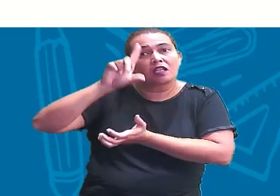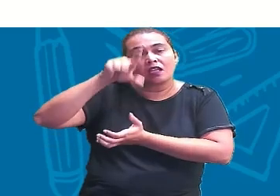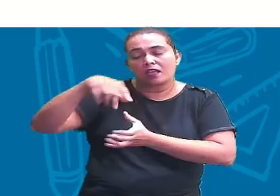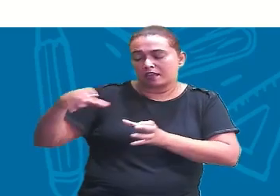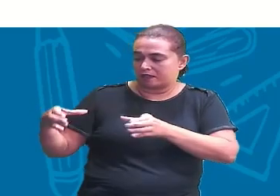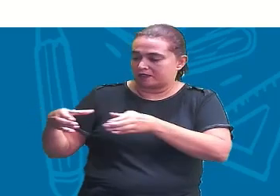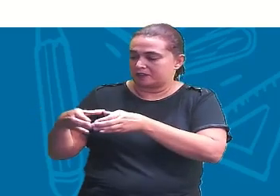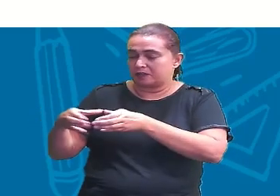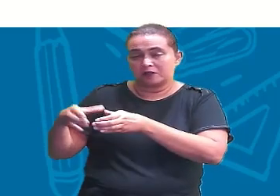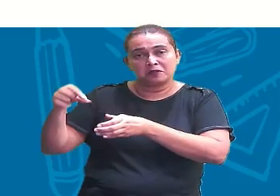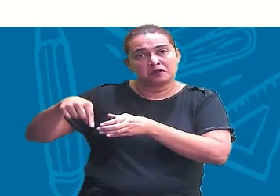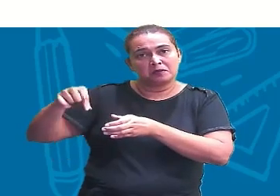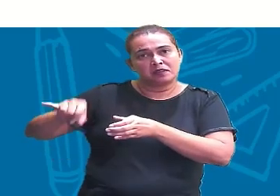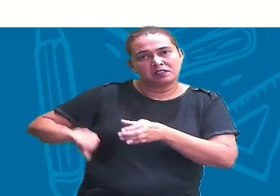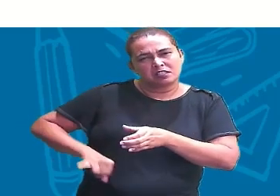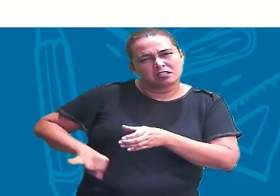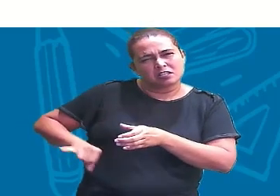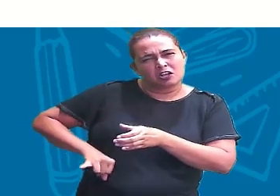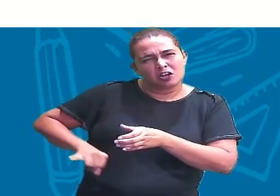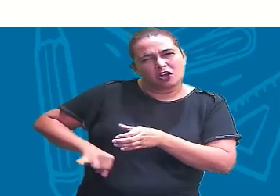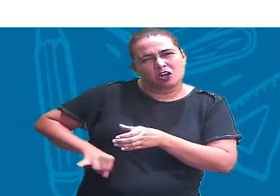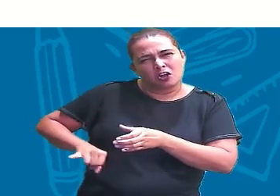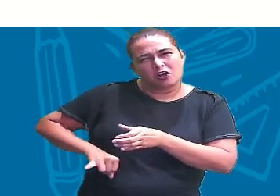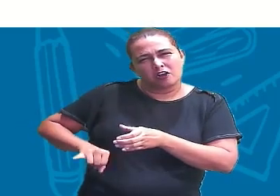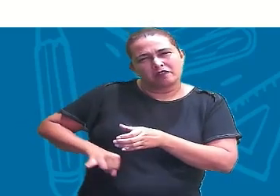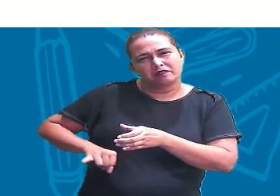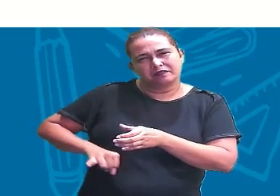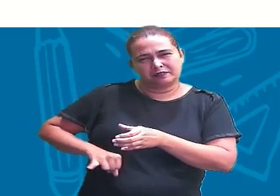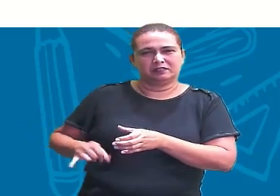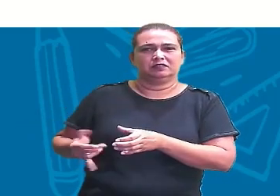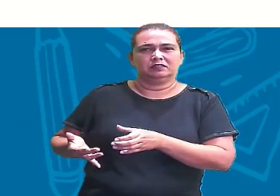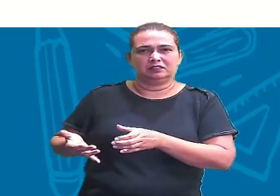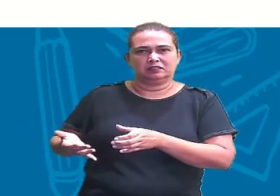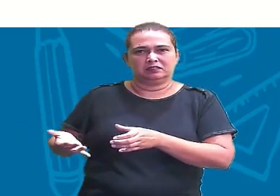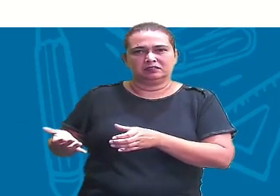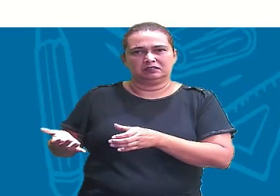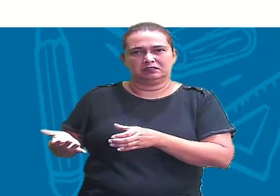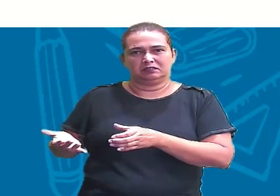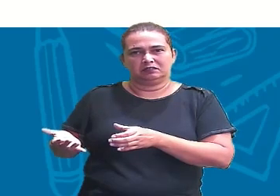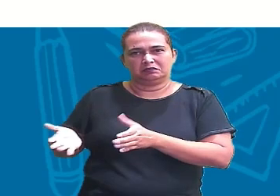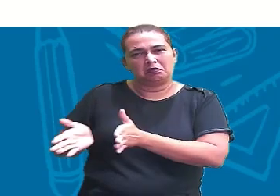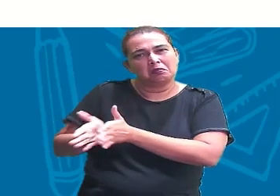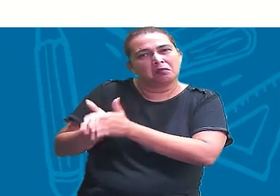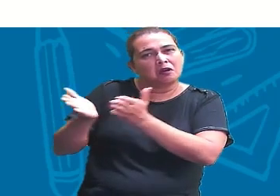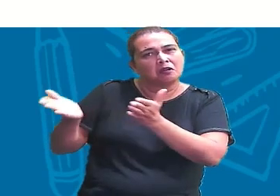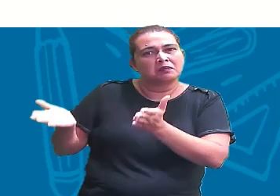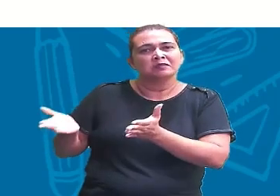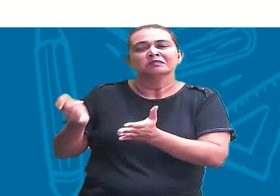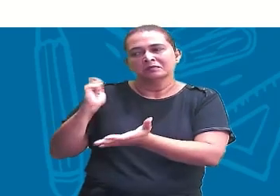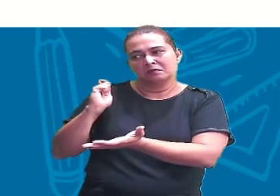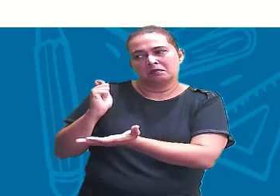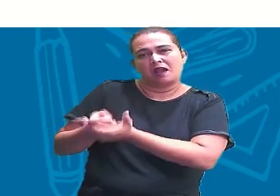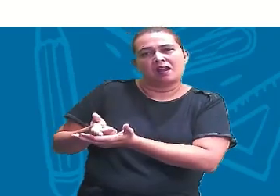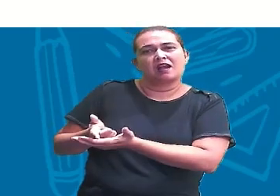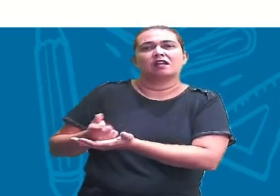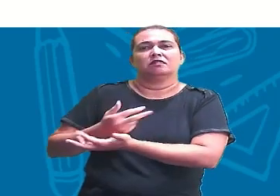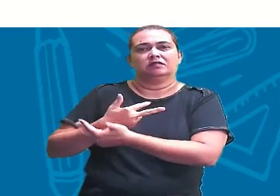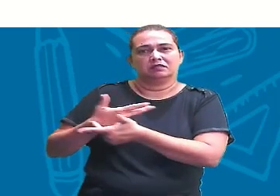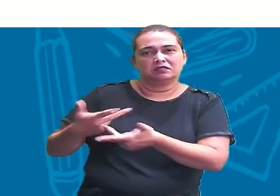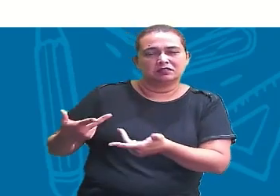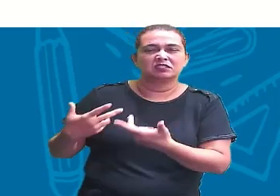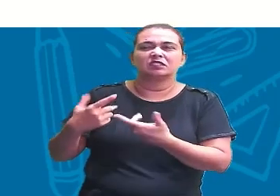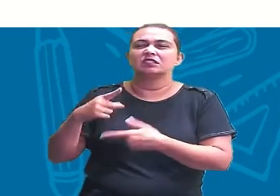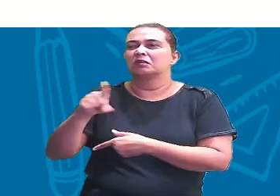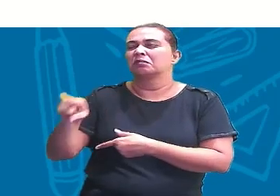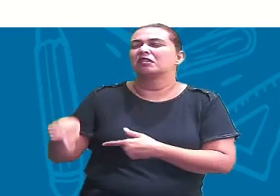essas pessoas, né? As classes mais baixas da sociedade, as classes que pagavam impostos e que agora estão